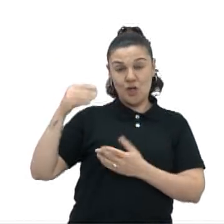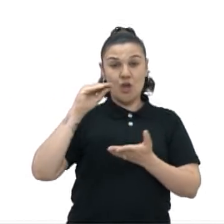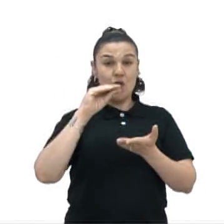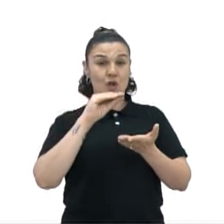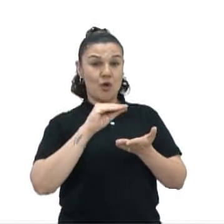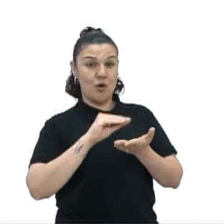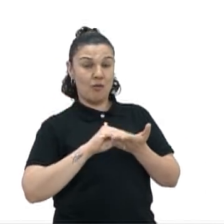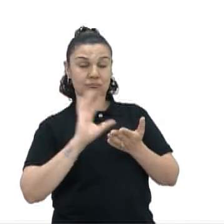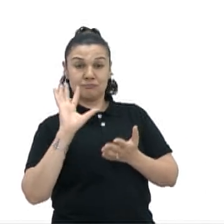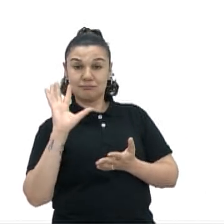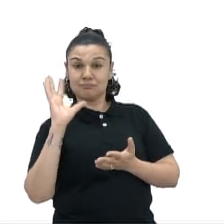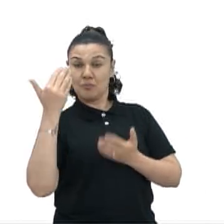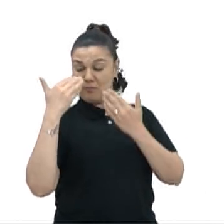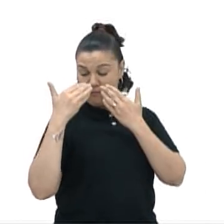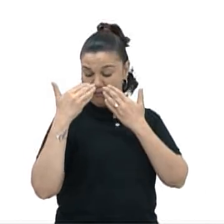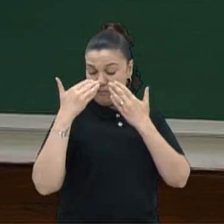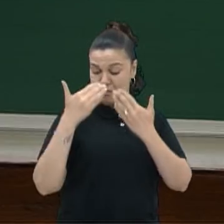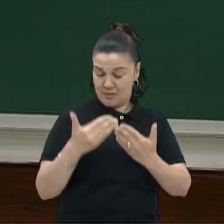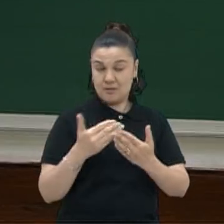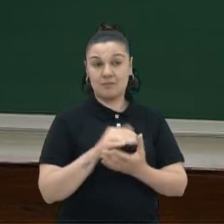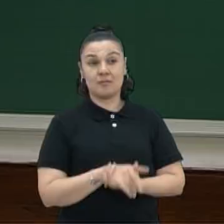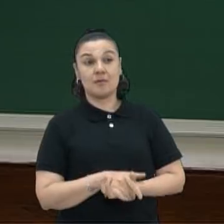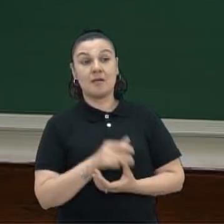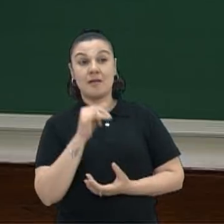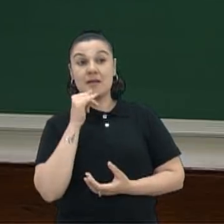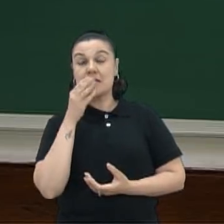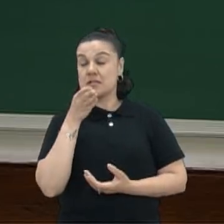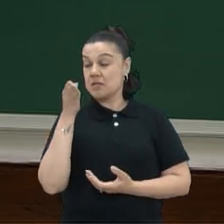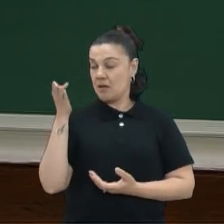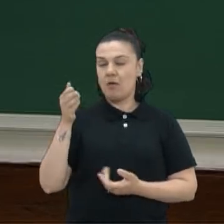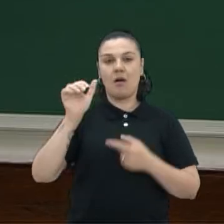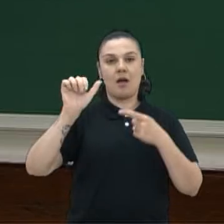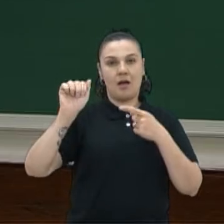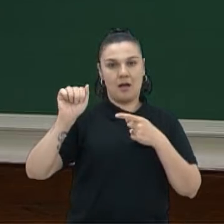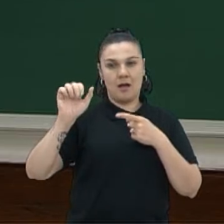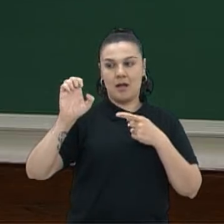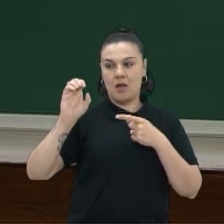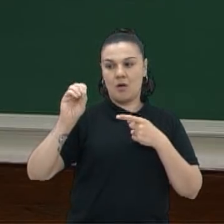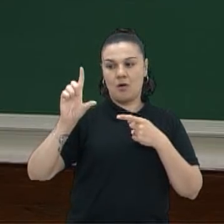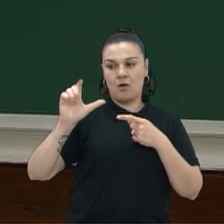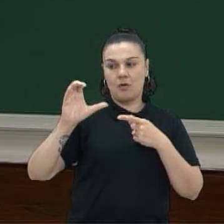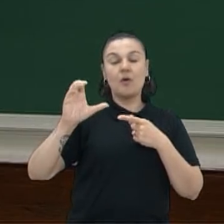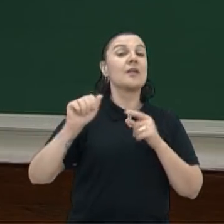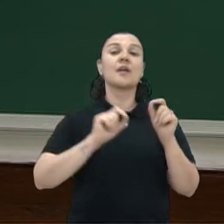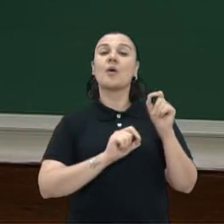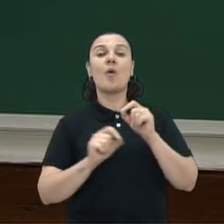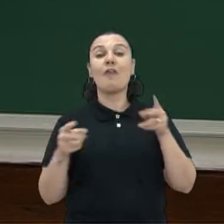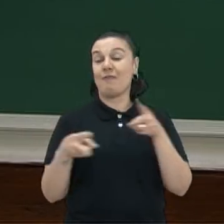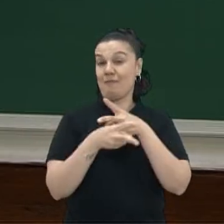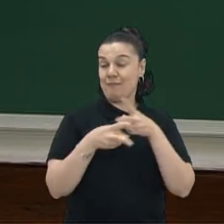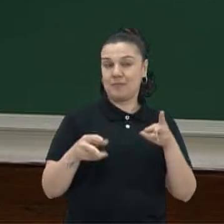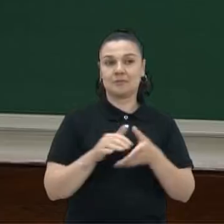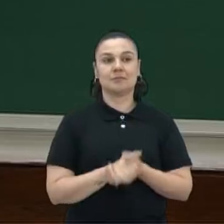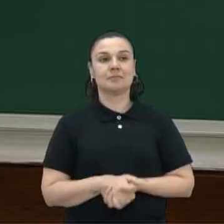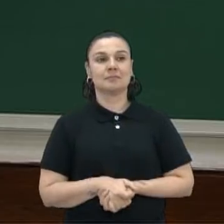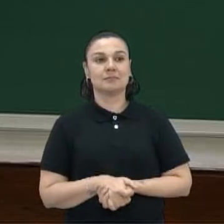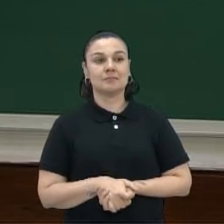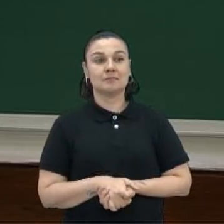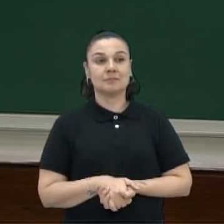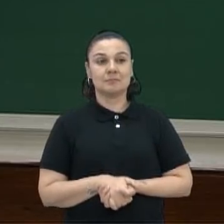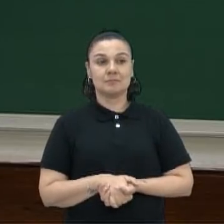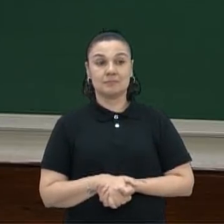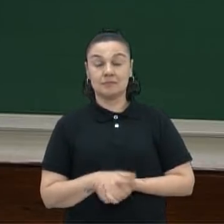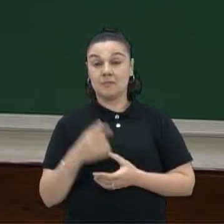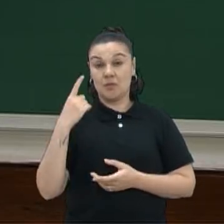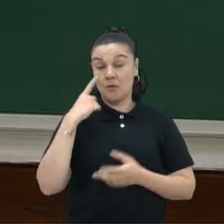do seu agente externo conforme o exemplo. Letra A, erosão eólica, agente, o vento. Então,